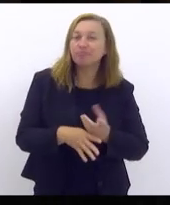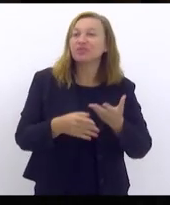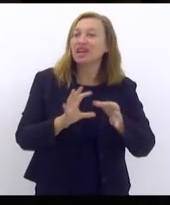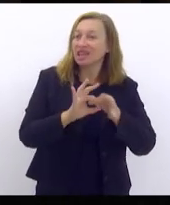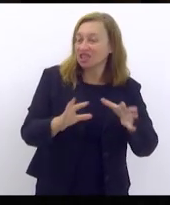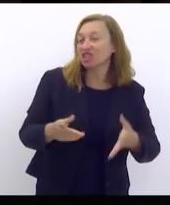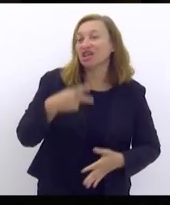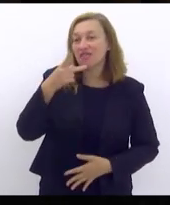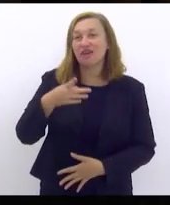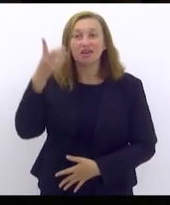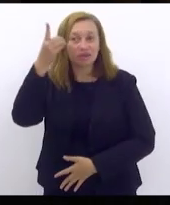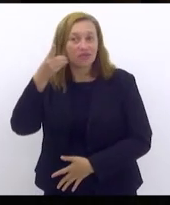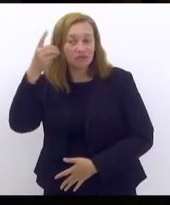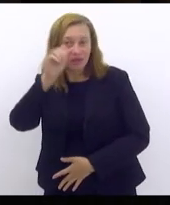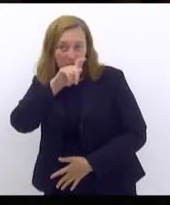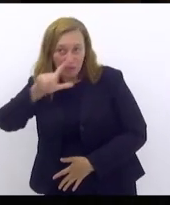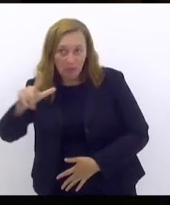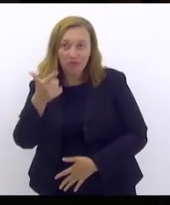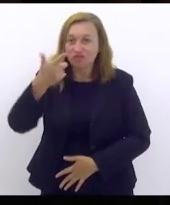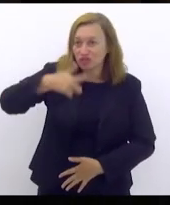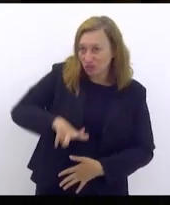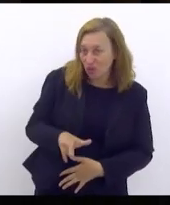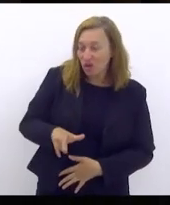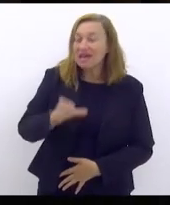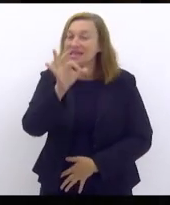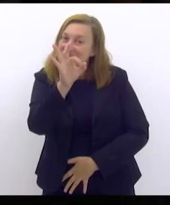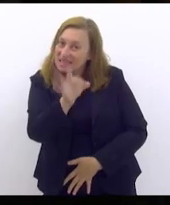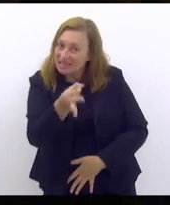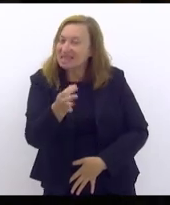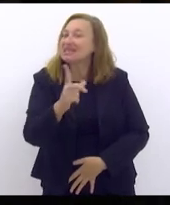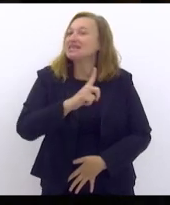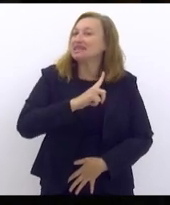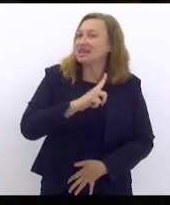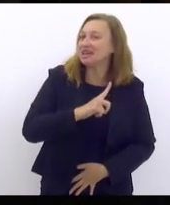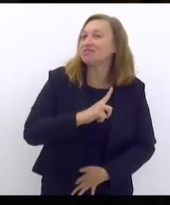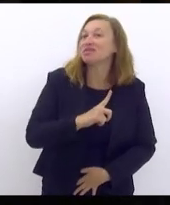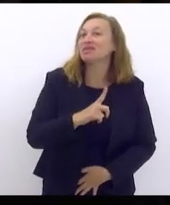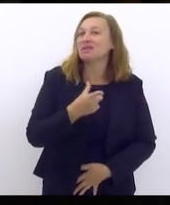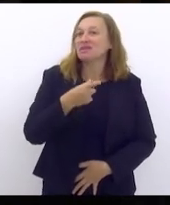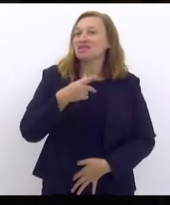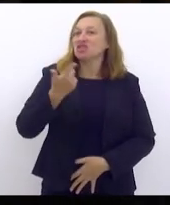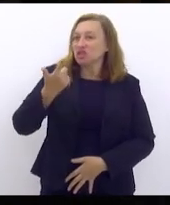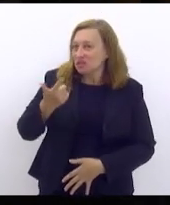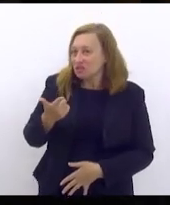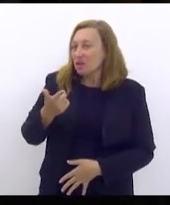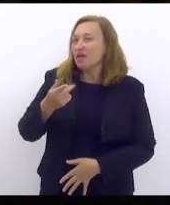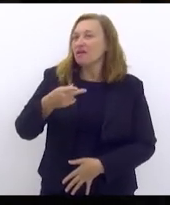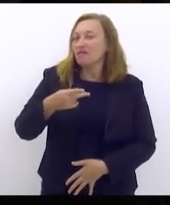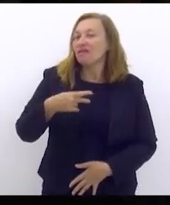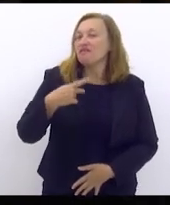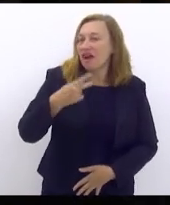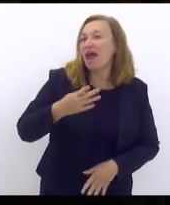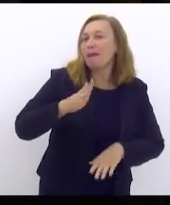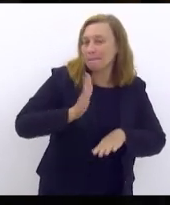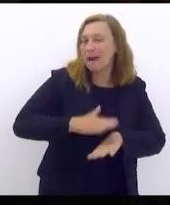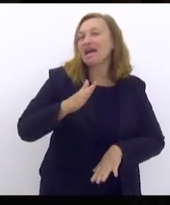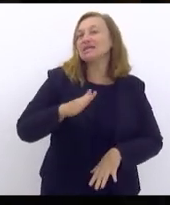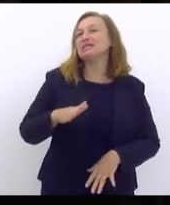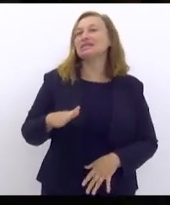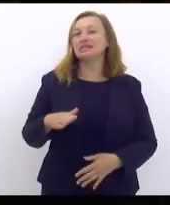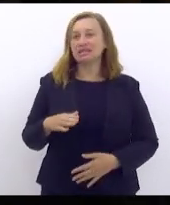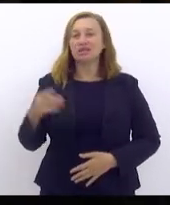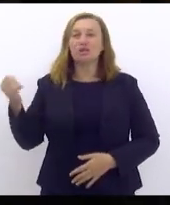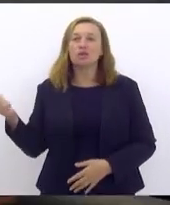a palavra aqui para o deputado Felipe Poubel novamente, que eu tenho certeza que vai ser mais Paulo Lobo sem massagem